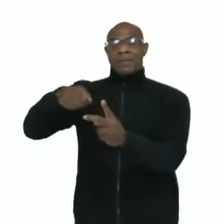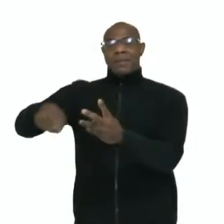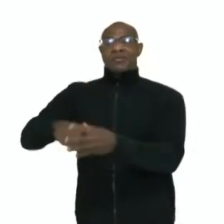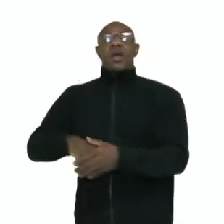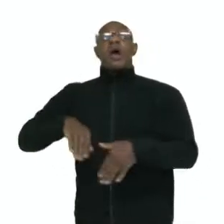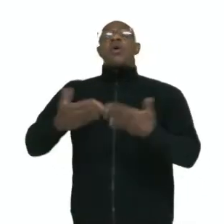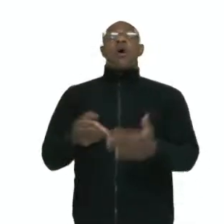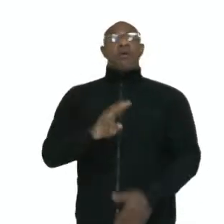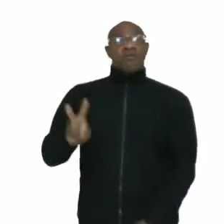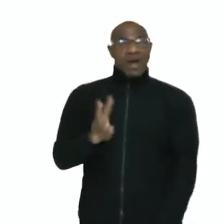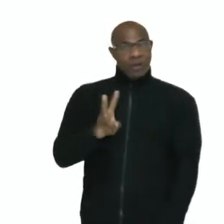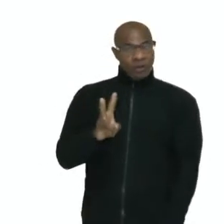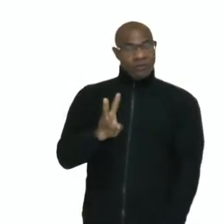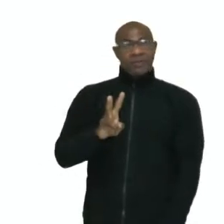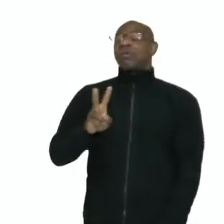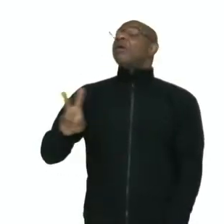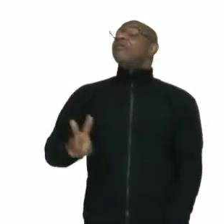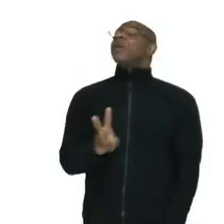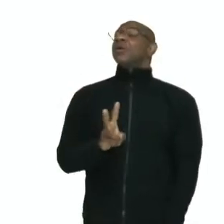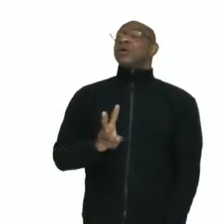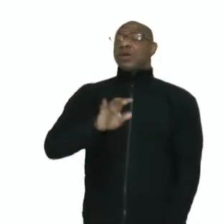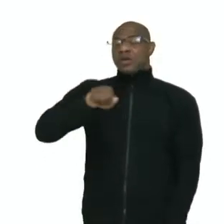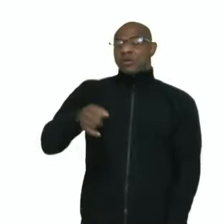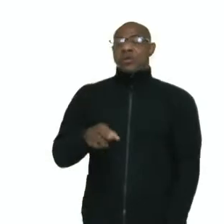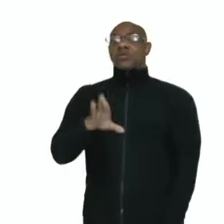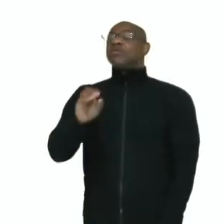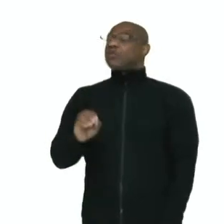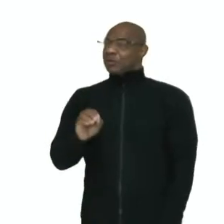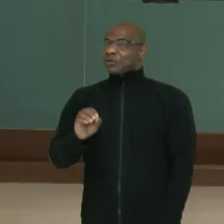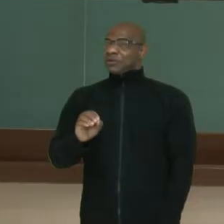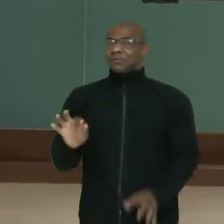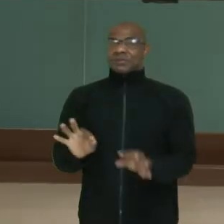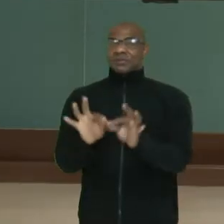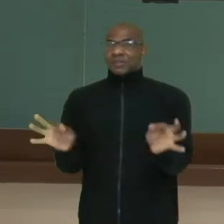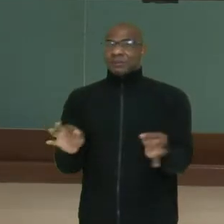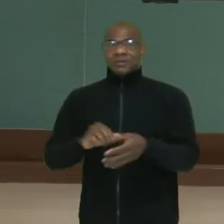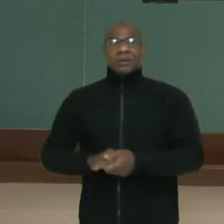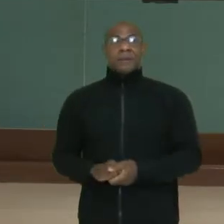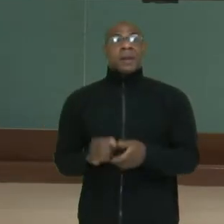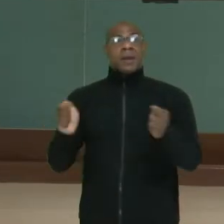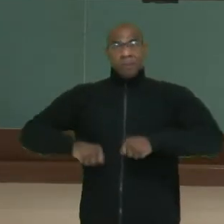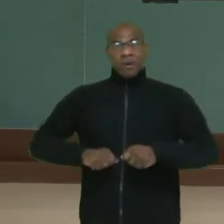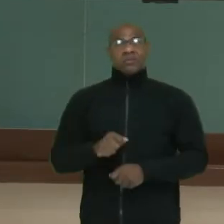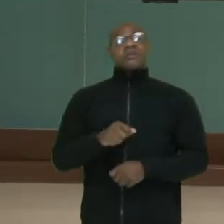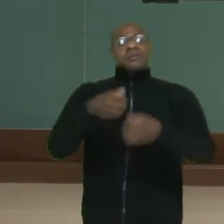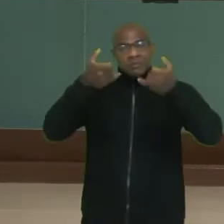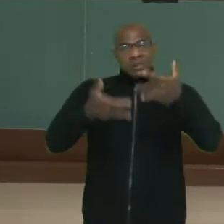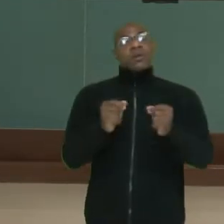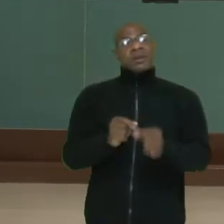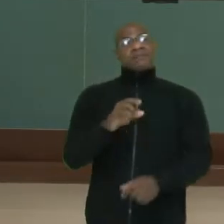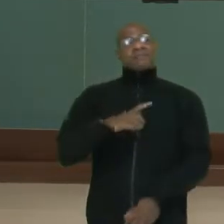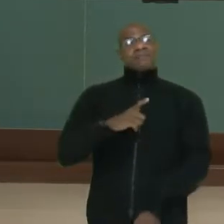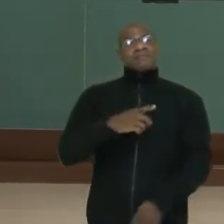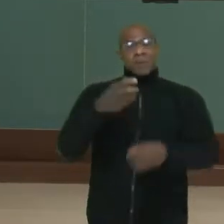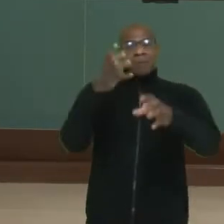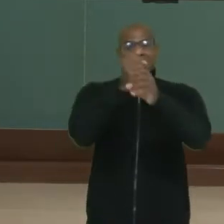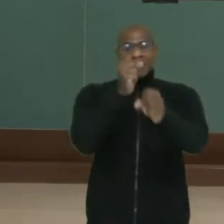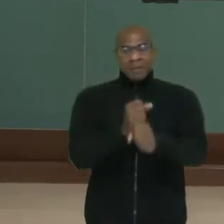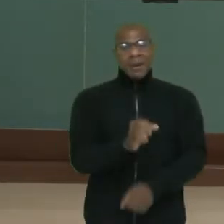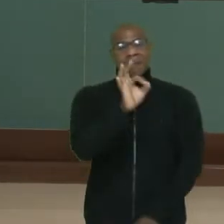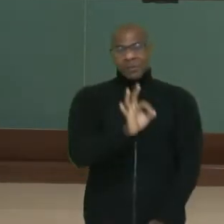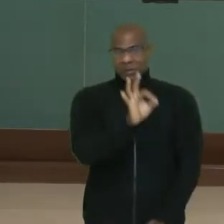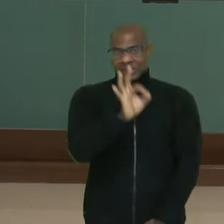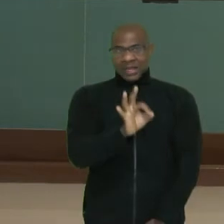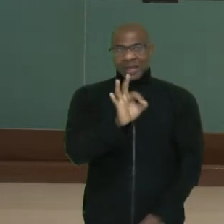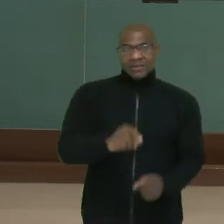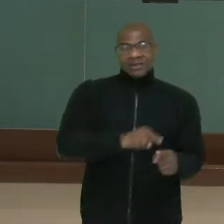simples obtido nessas condições? Então, repare que eu posso trabalhar com porcentagem e com os juros.